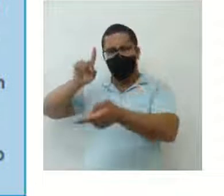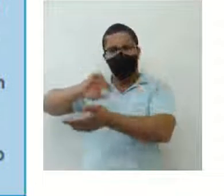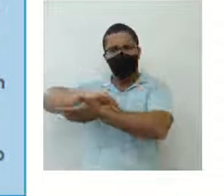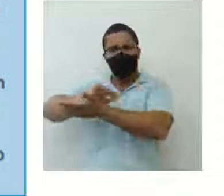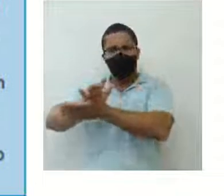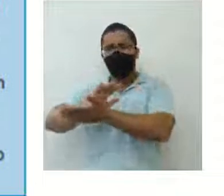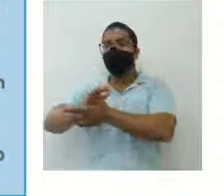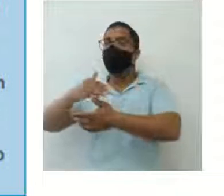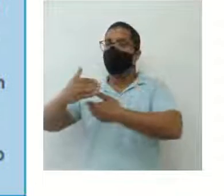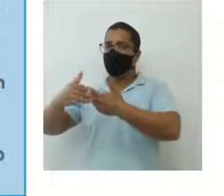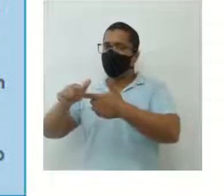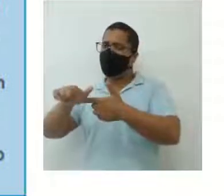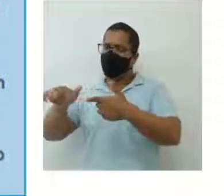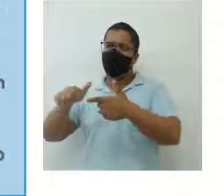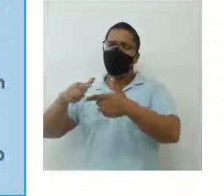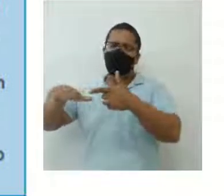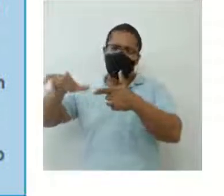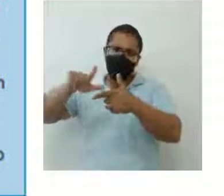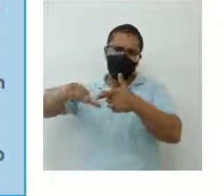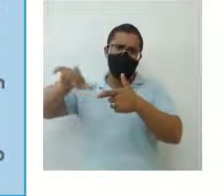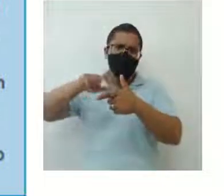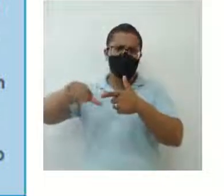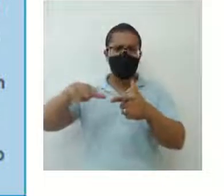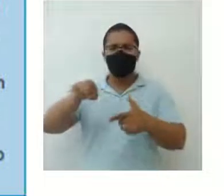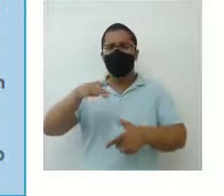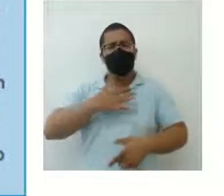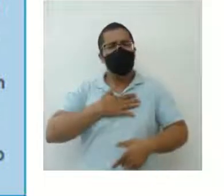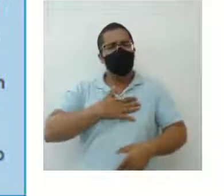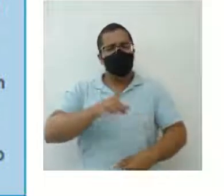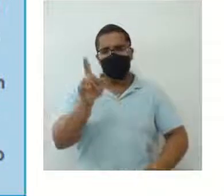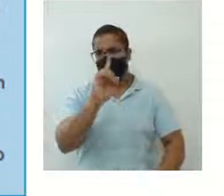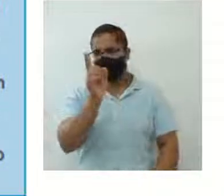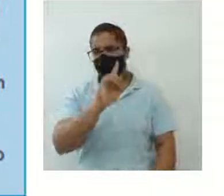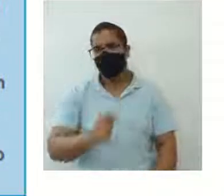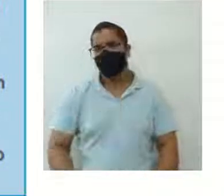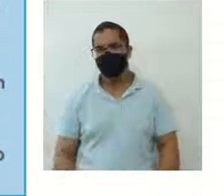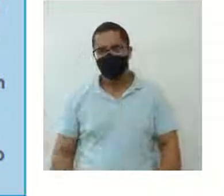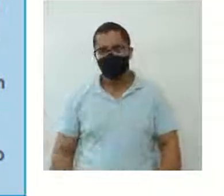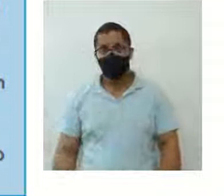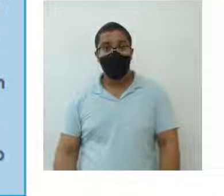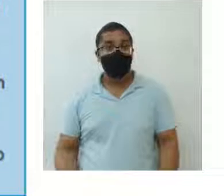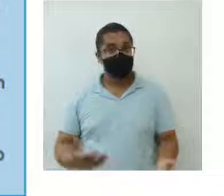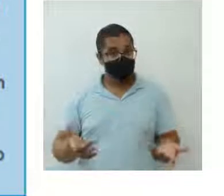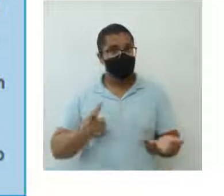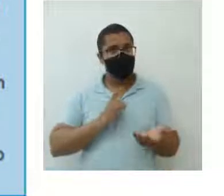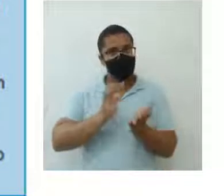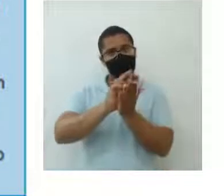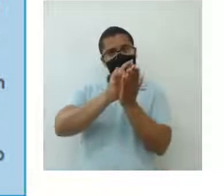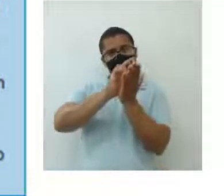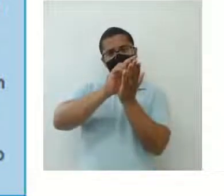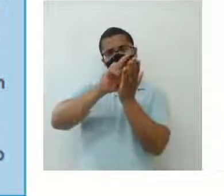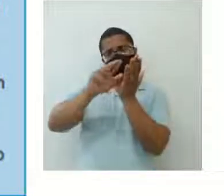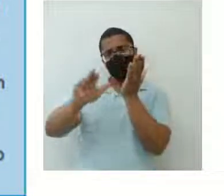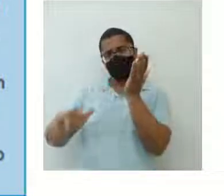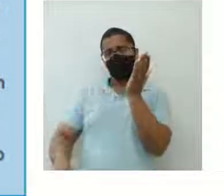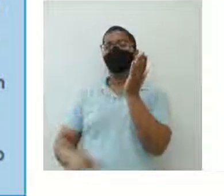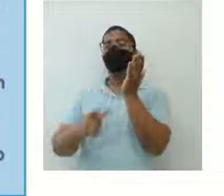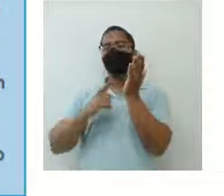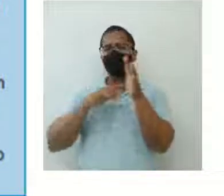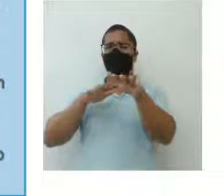crise, conflitos, insatisfação, né? Então, houveram